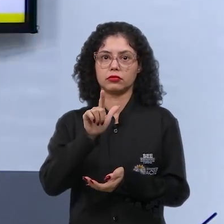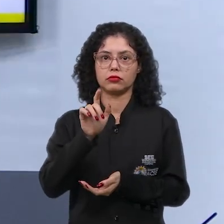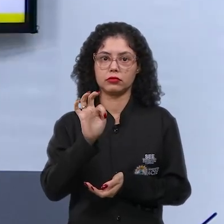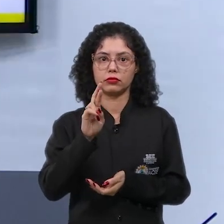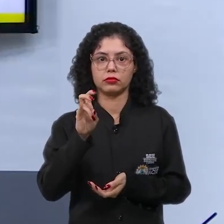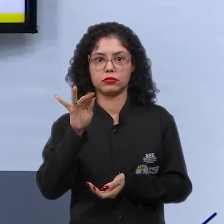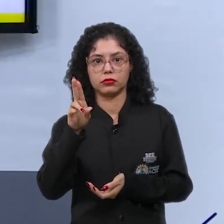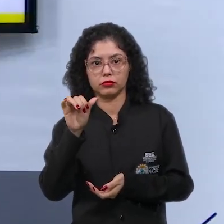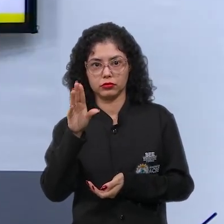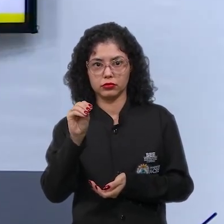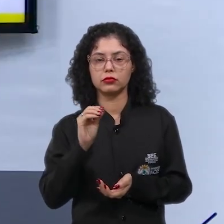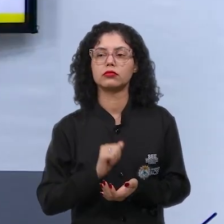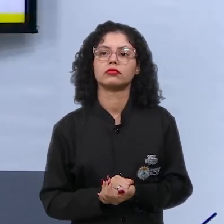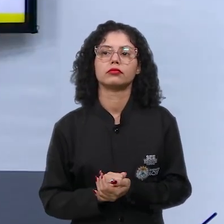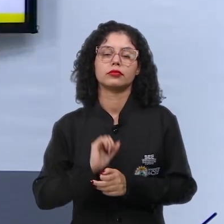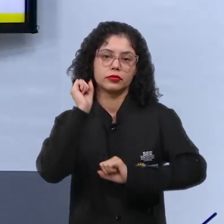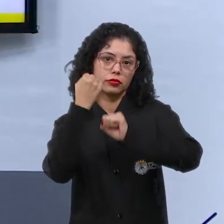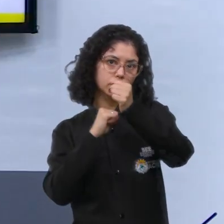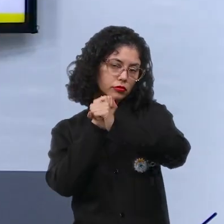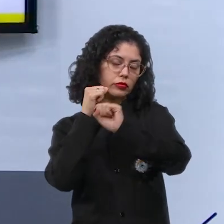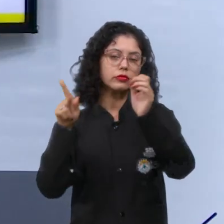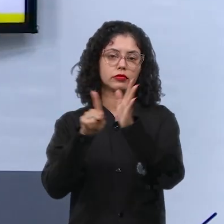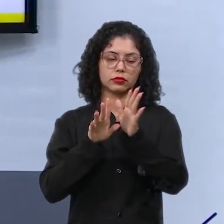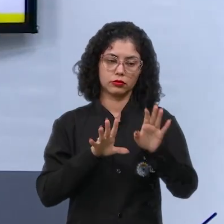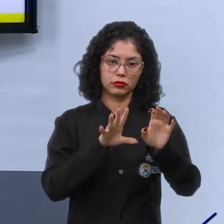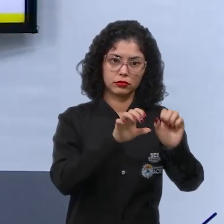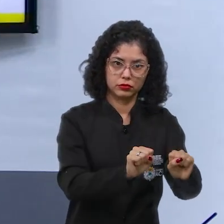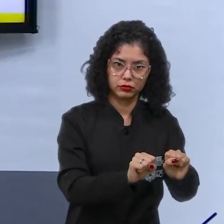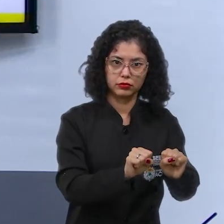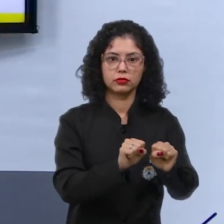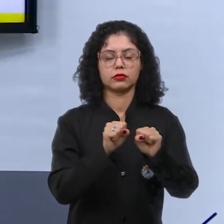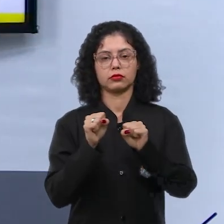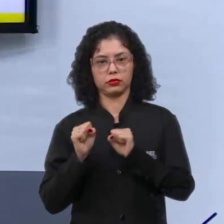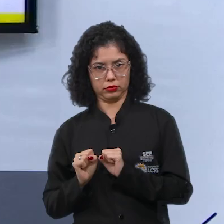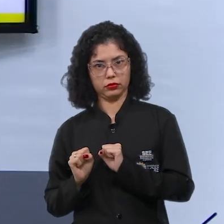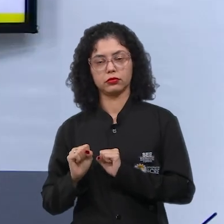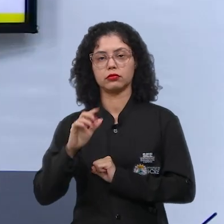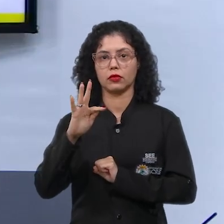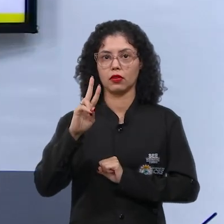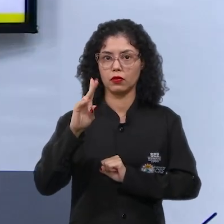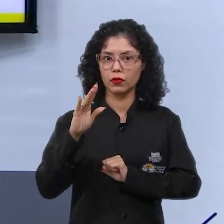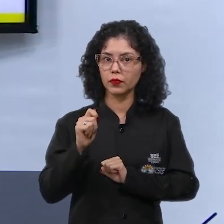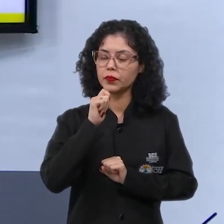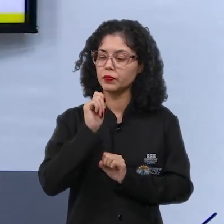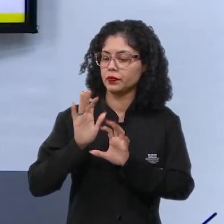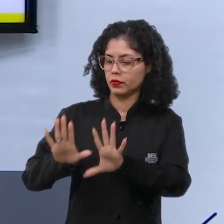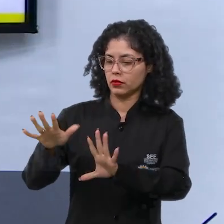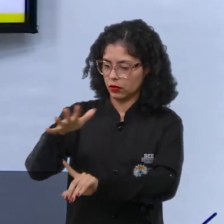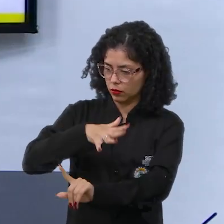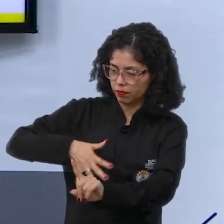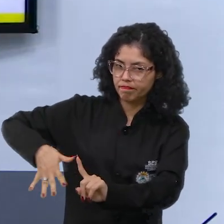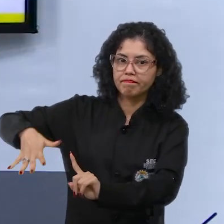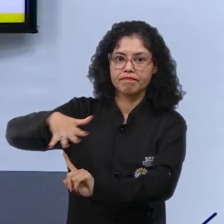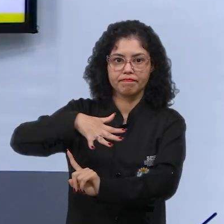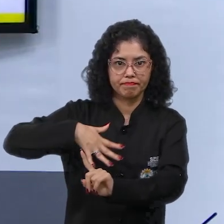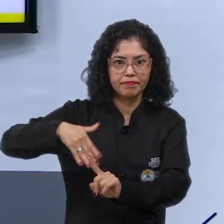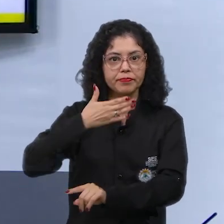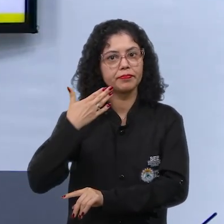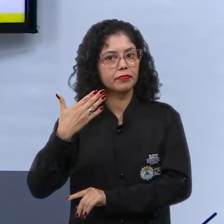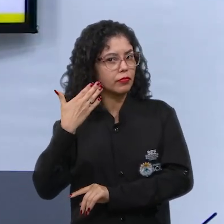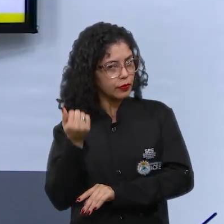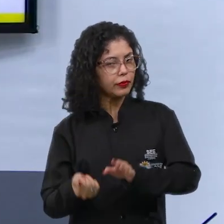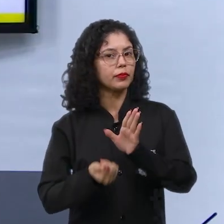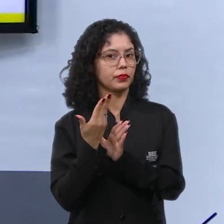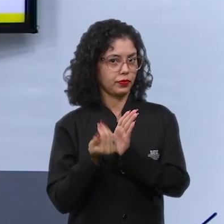O que acontece? A biofábrica, ela pega esses fungos, deixa em um ambiente melhor,